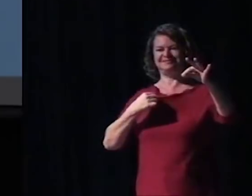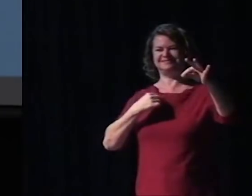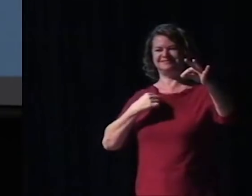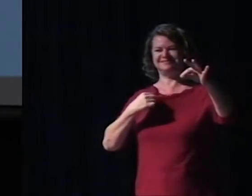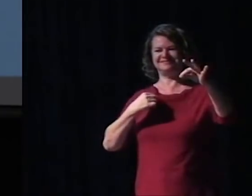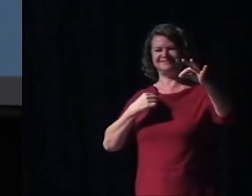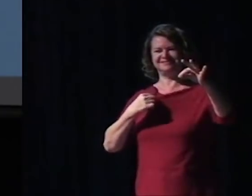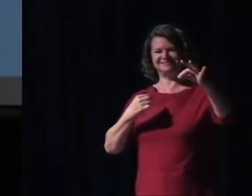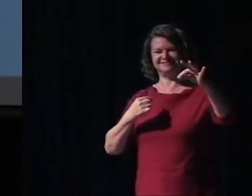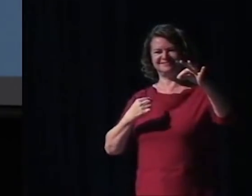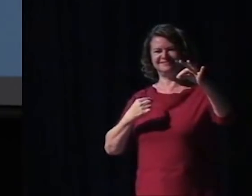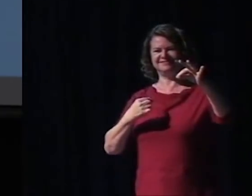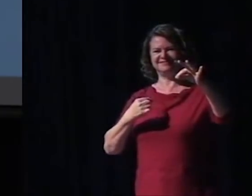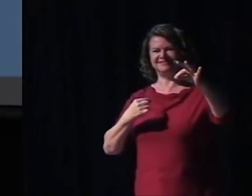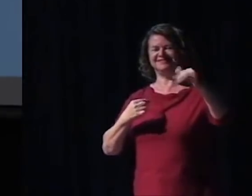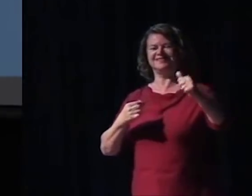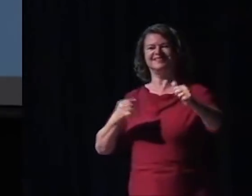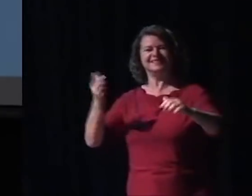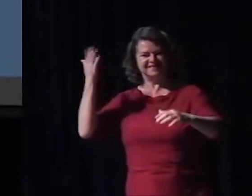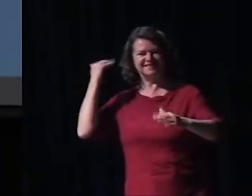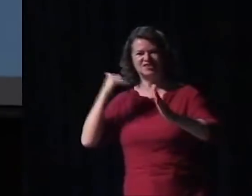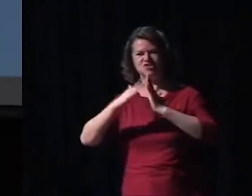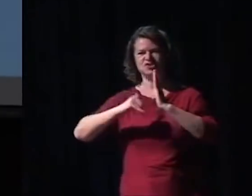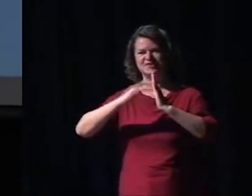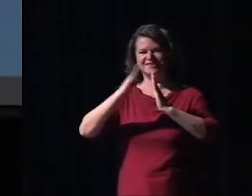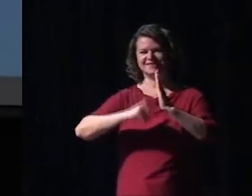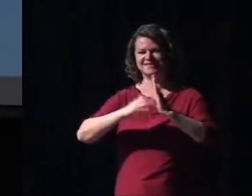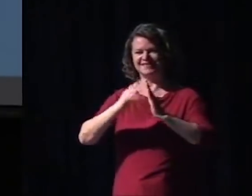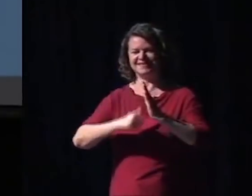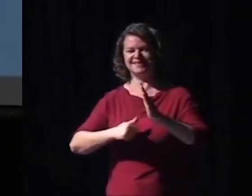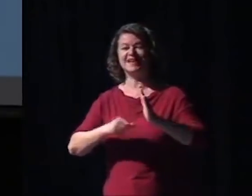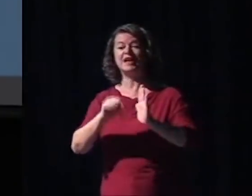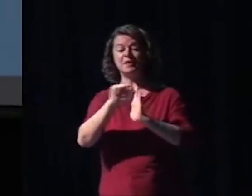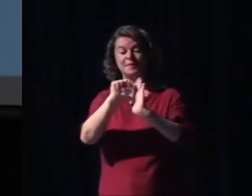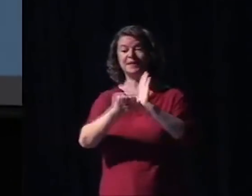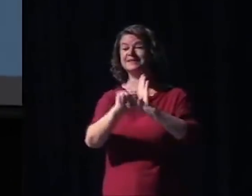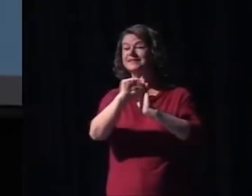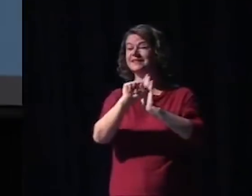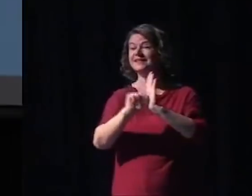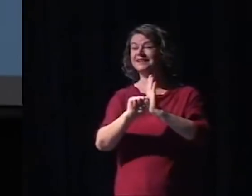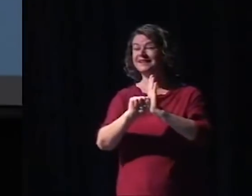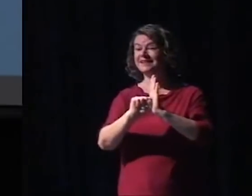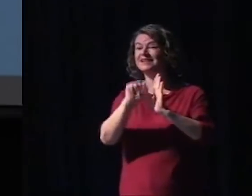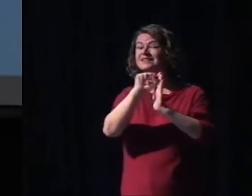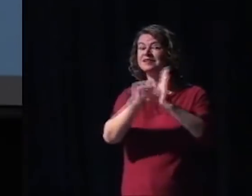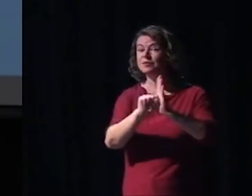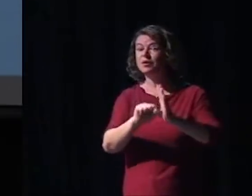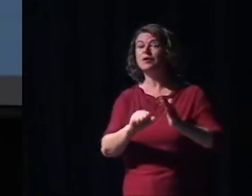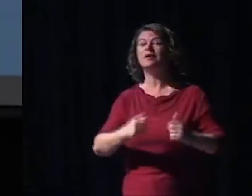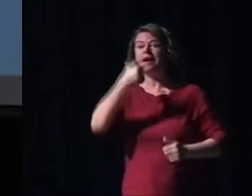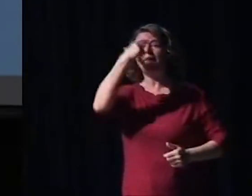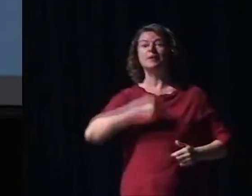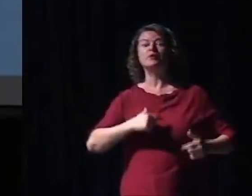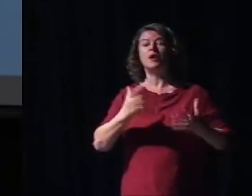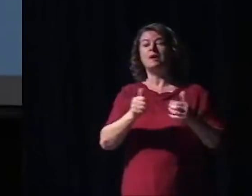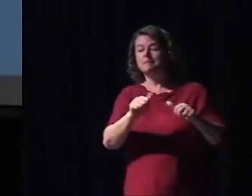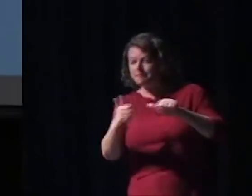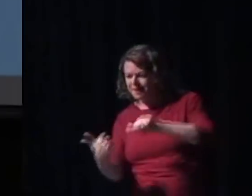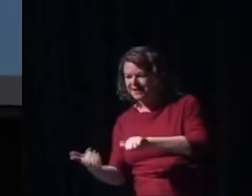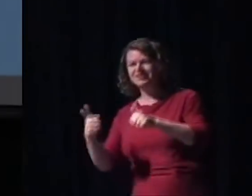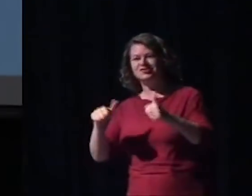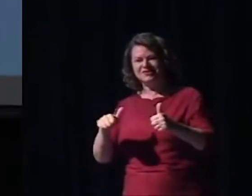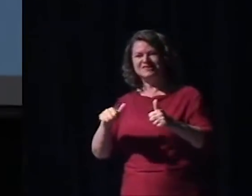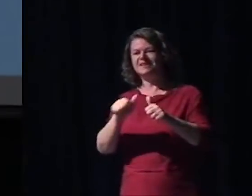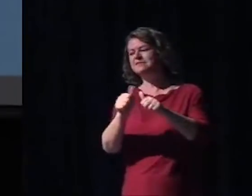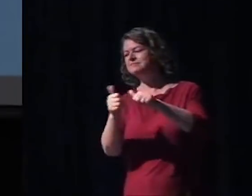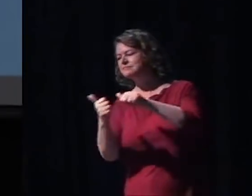pense nisso. O batismo é um símbolo externo daquilo que aconteceu. O que significa quando você mergulha alguém dentro da água? Que essa pessoa